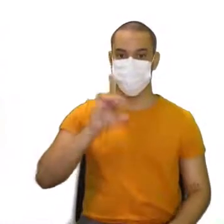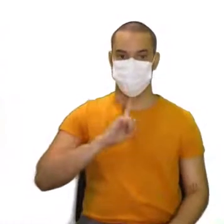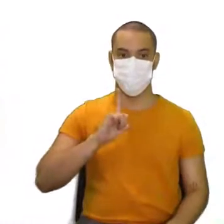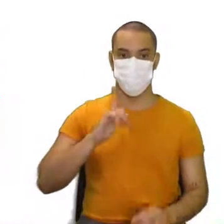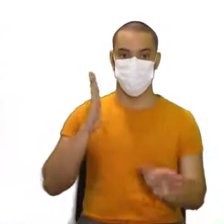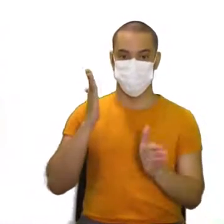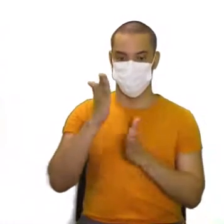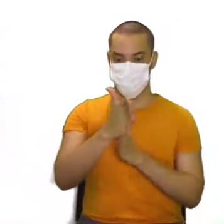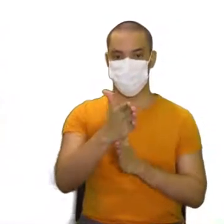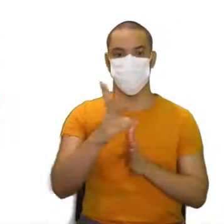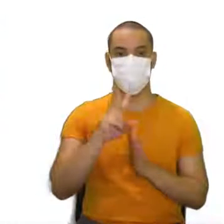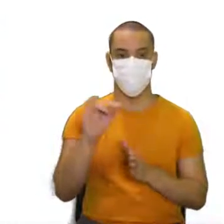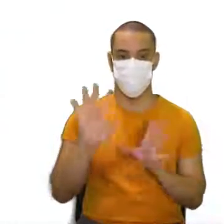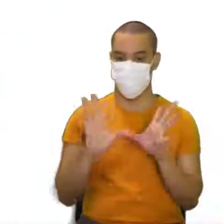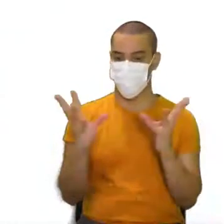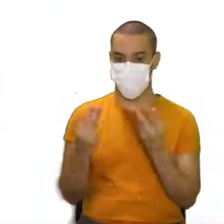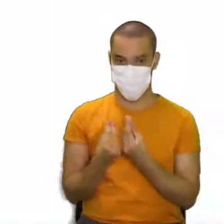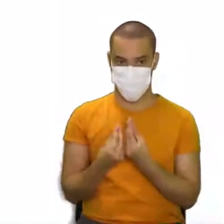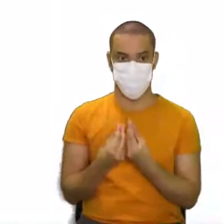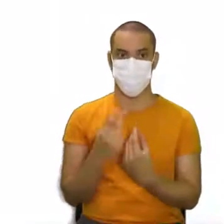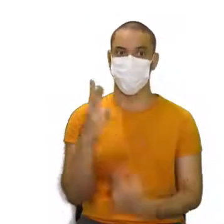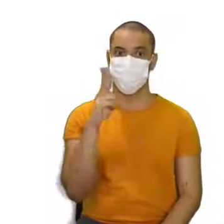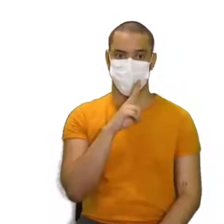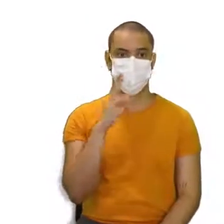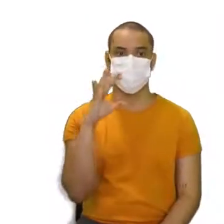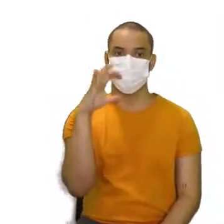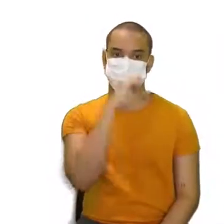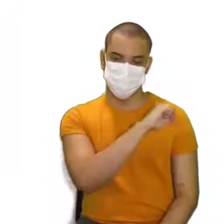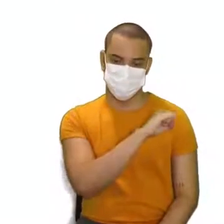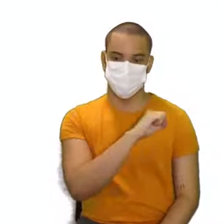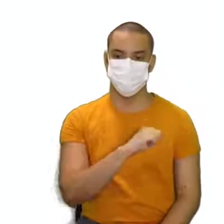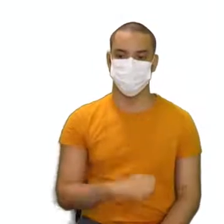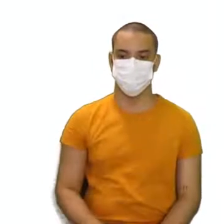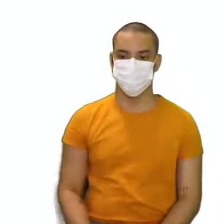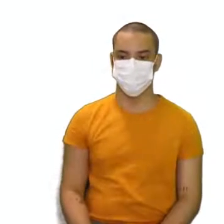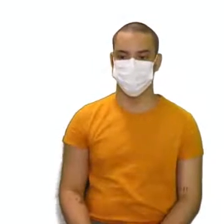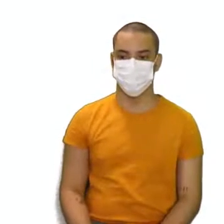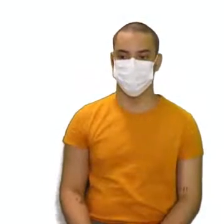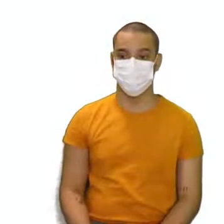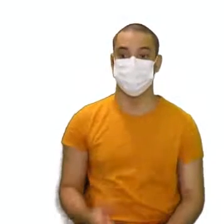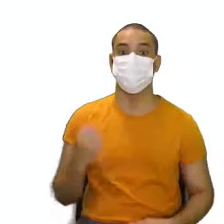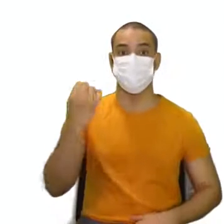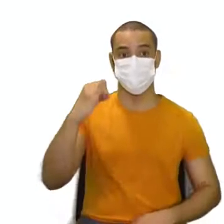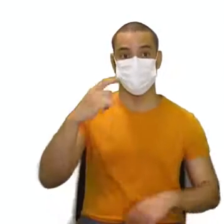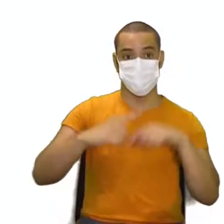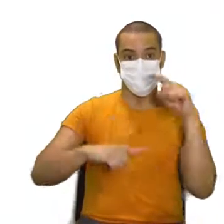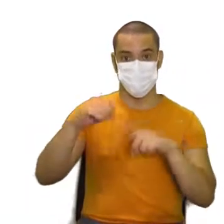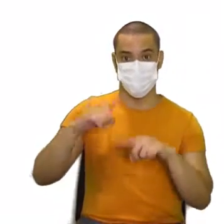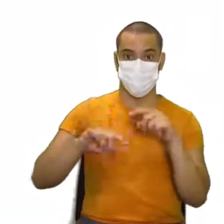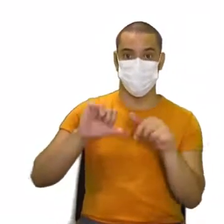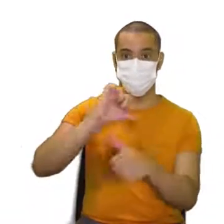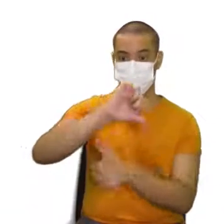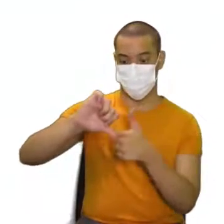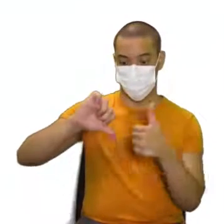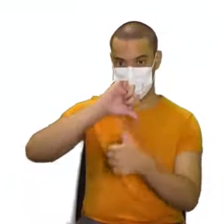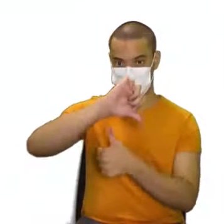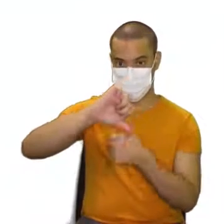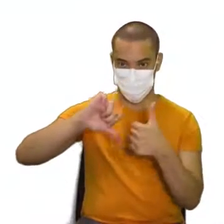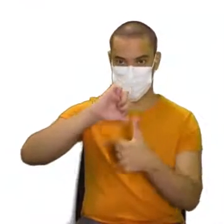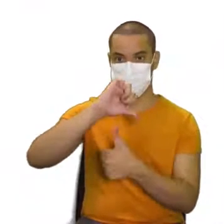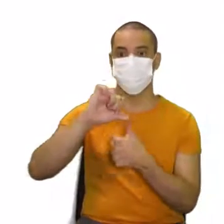partícula se mover na velocidade bom então segundo se a carga se deslocar